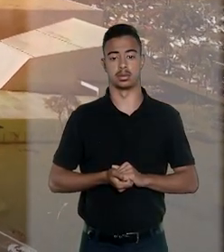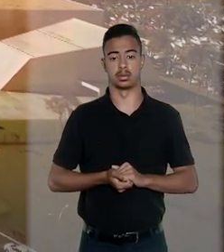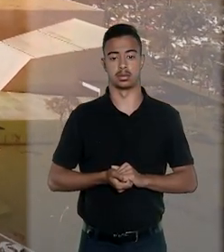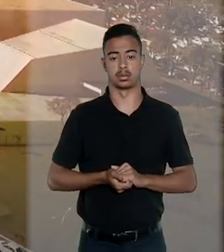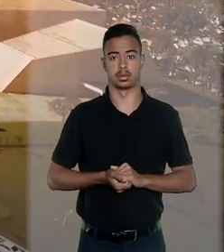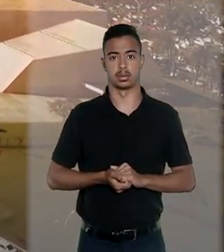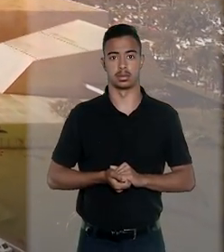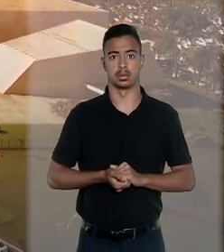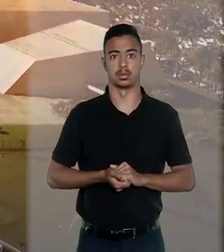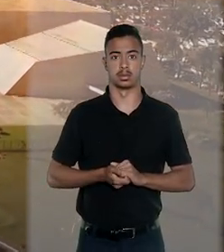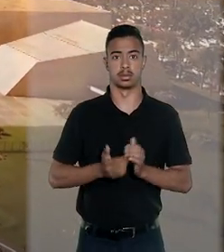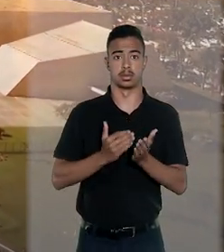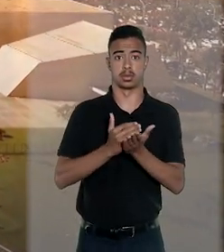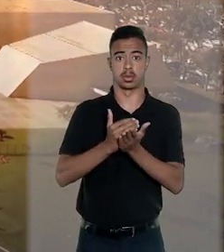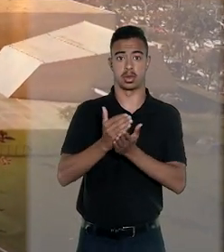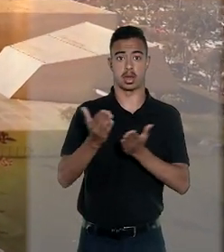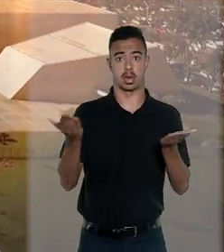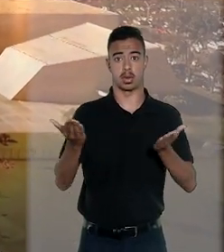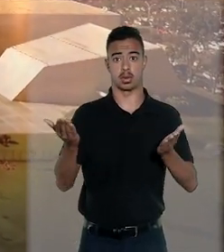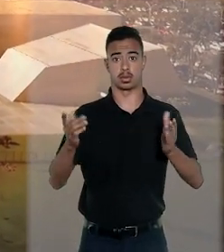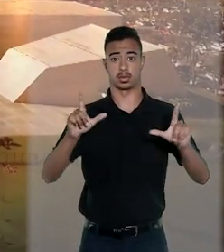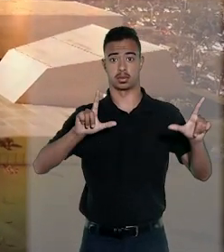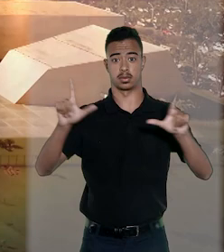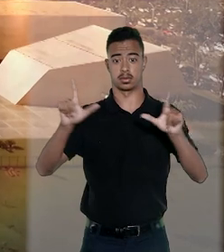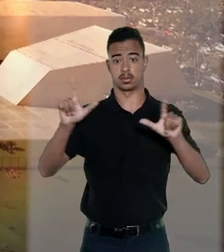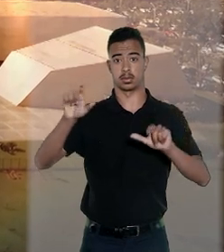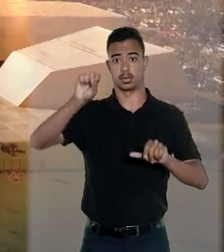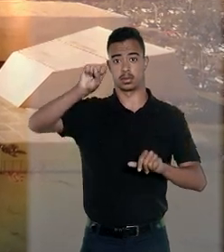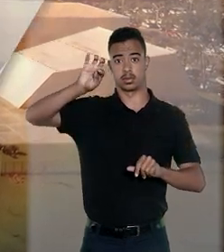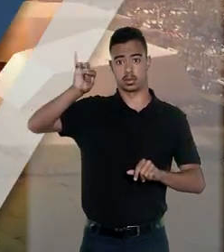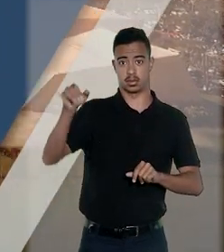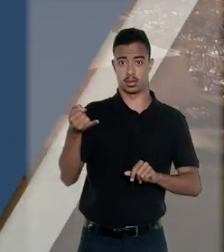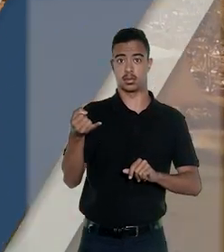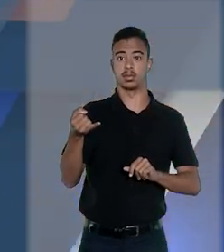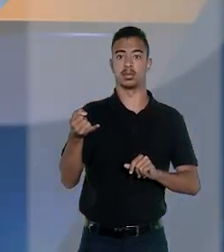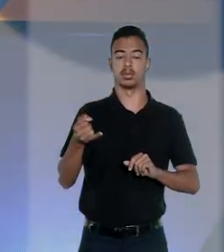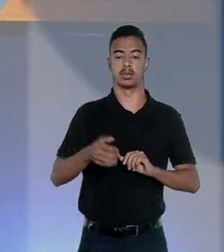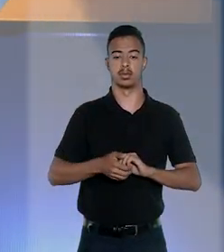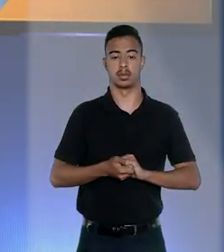Começa agora o programa do Superior Tribunal de Justiça.